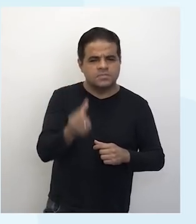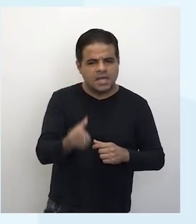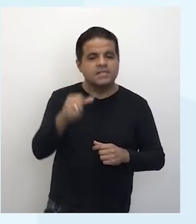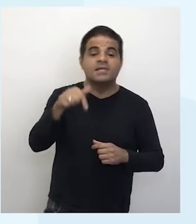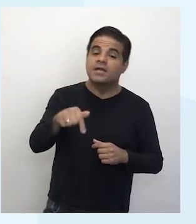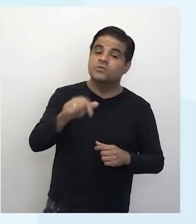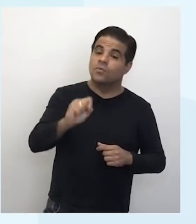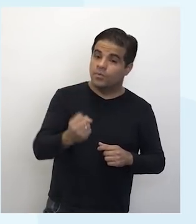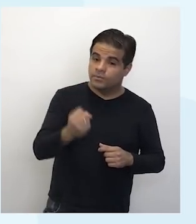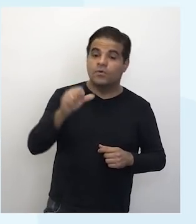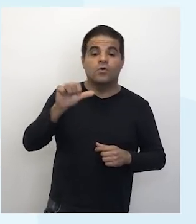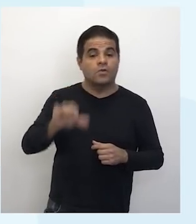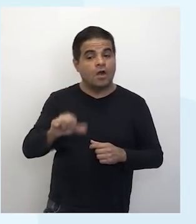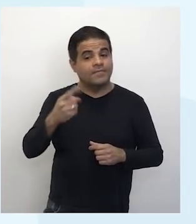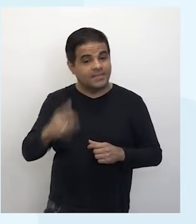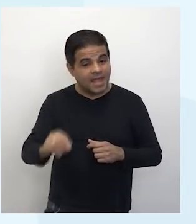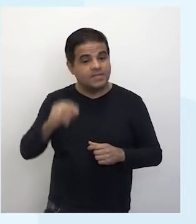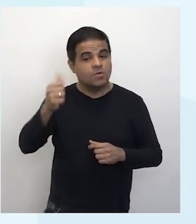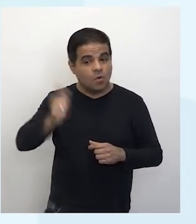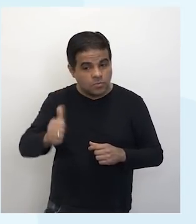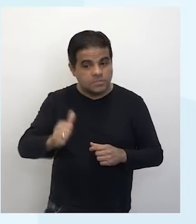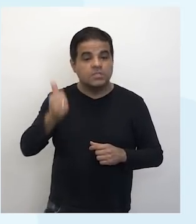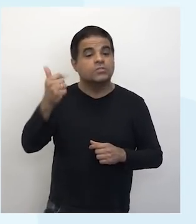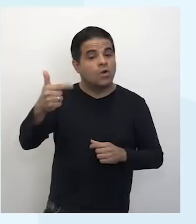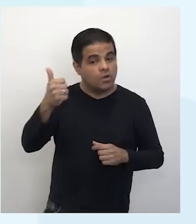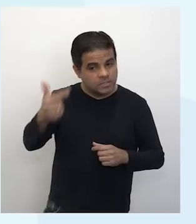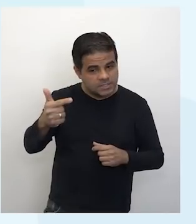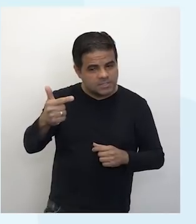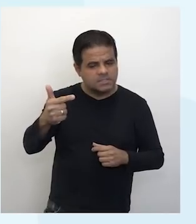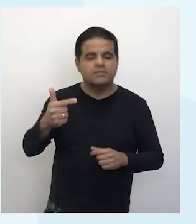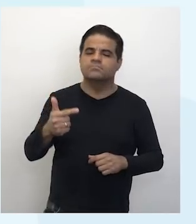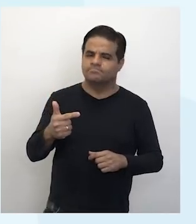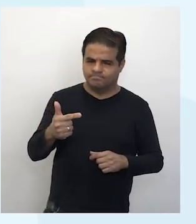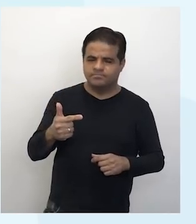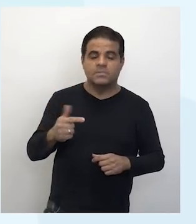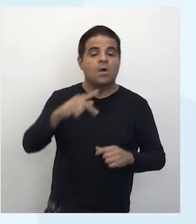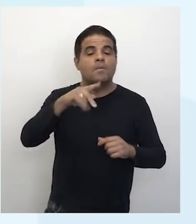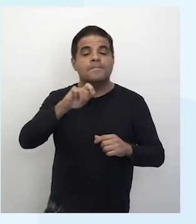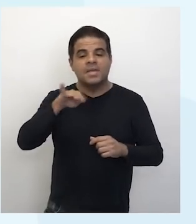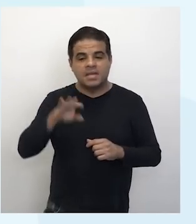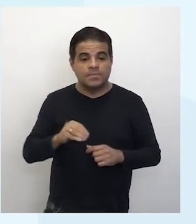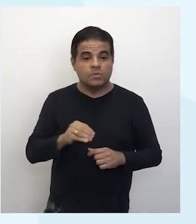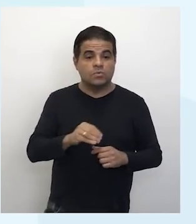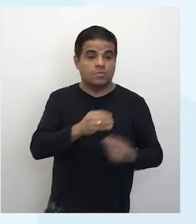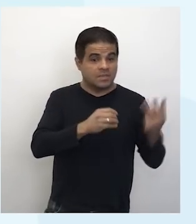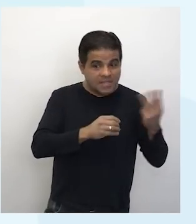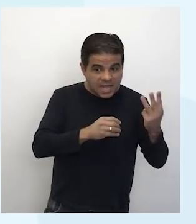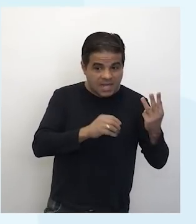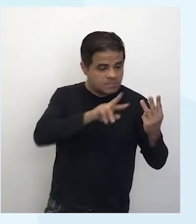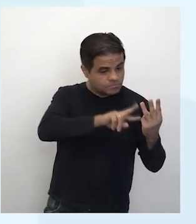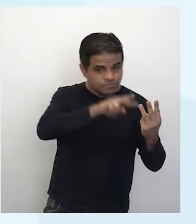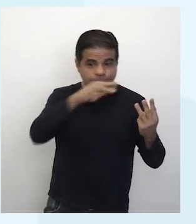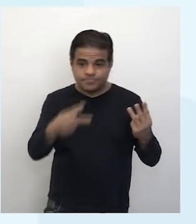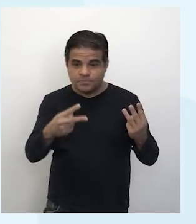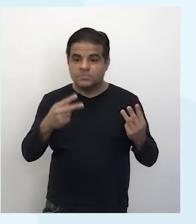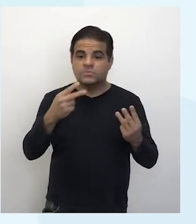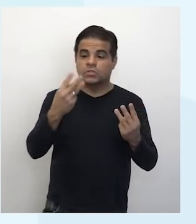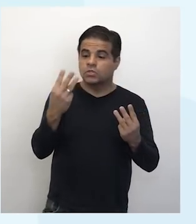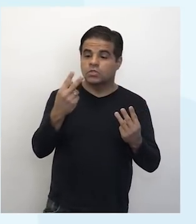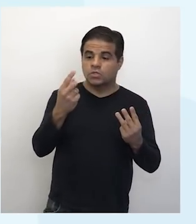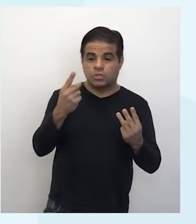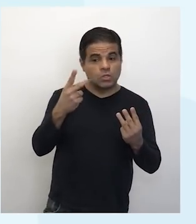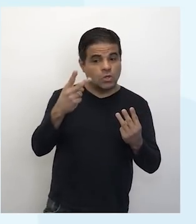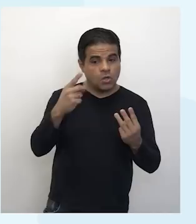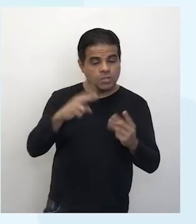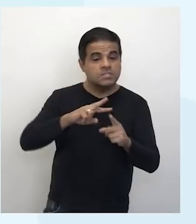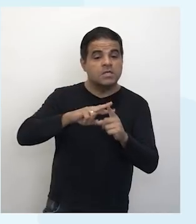6, 7, 8, 9, 10, 11, 12. Então, o perímetro que era 3 virou 12, né? Ele foi multiplicado